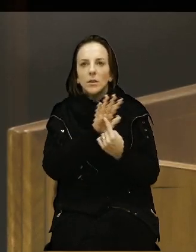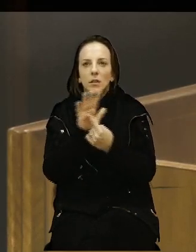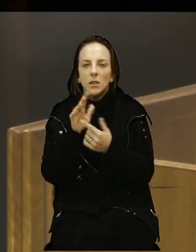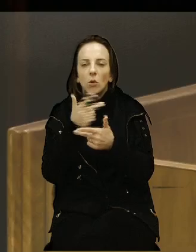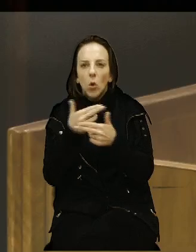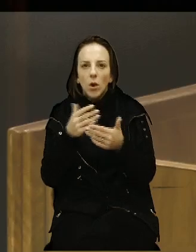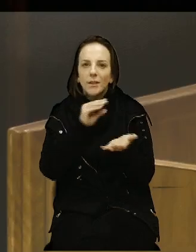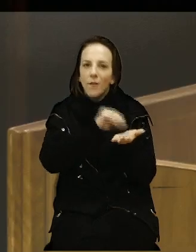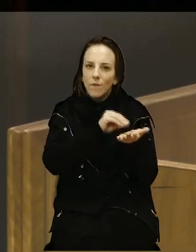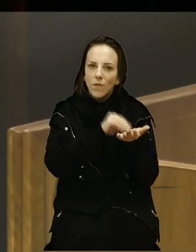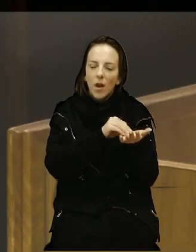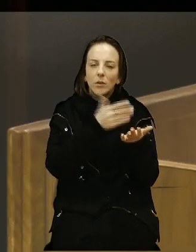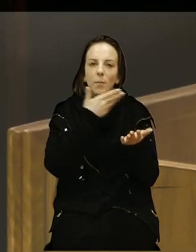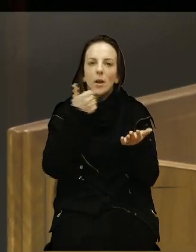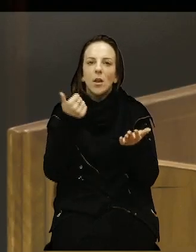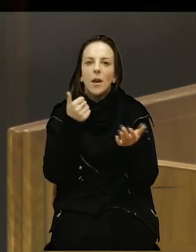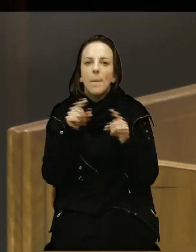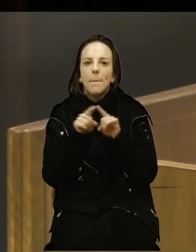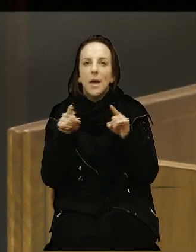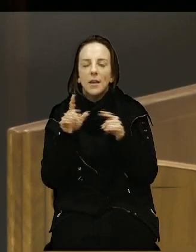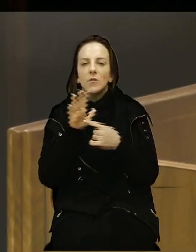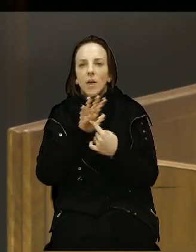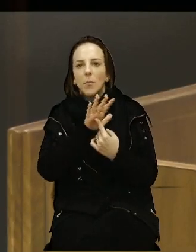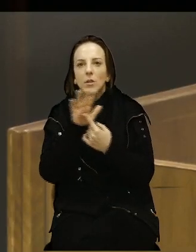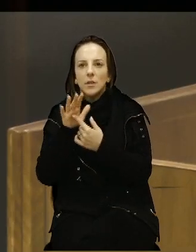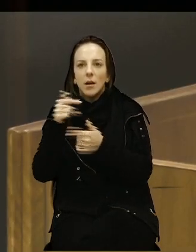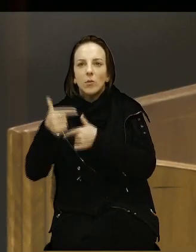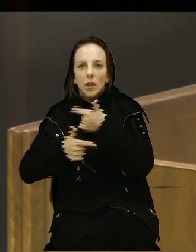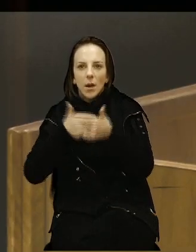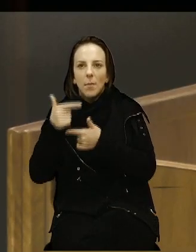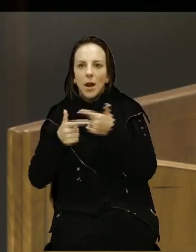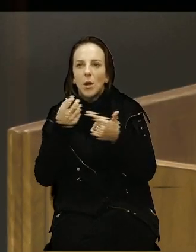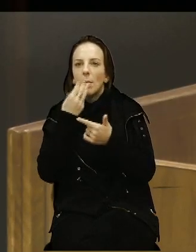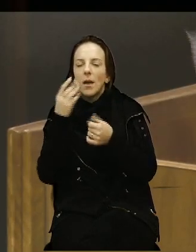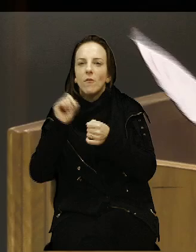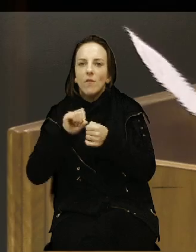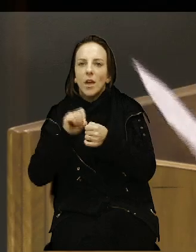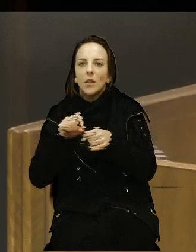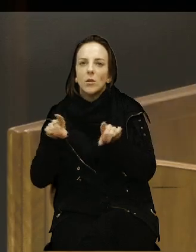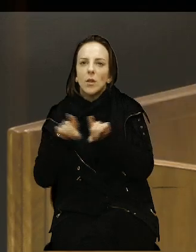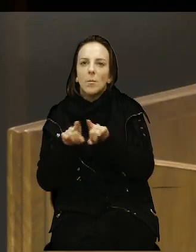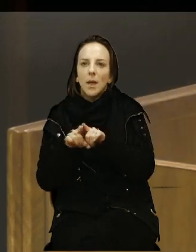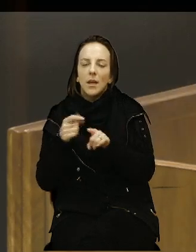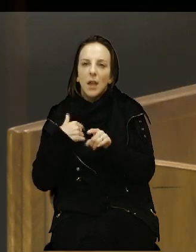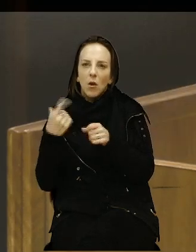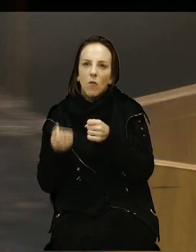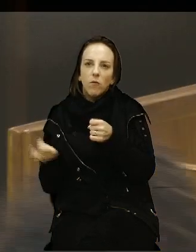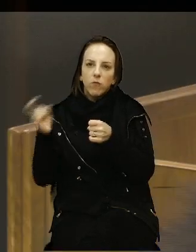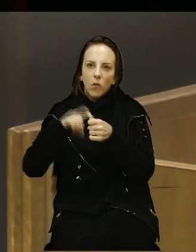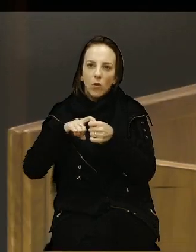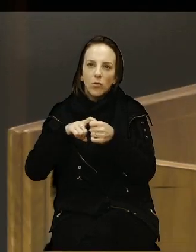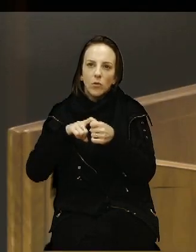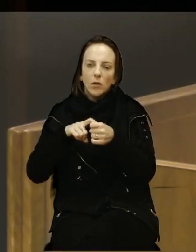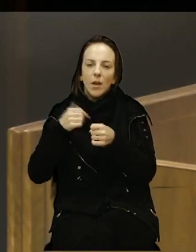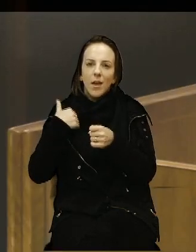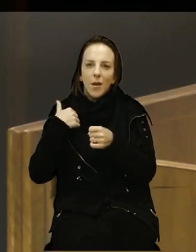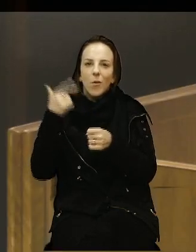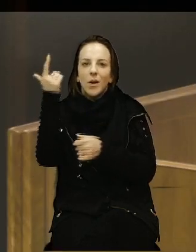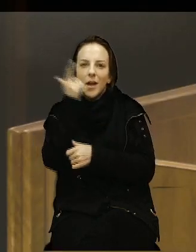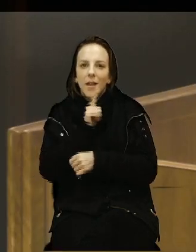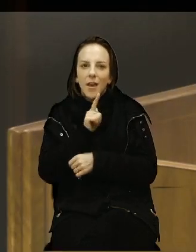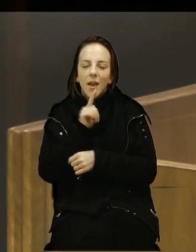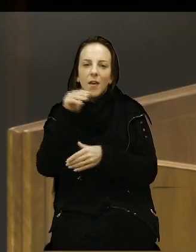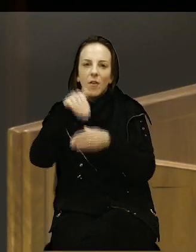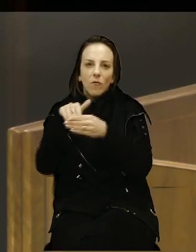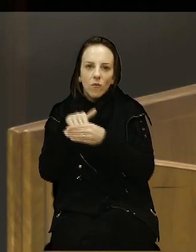melhorar, mas estaremos exibindo sim o nosso trabalho bem feito, do qual, volto a frisar, fui eleito para isso. E